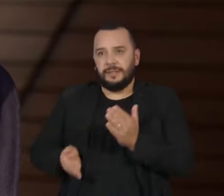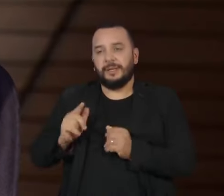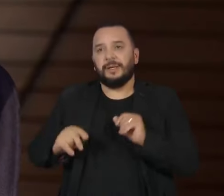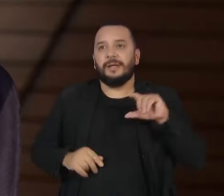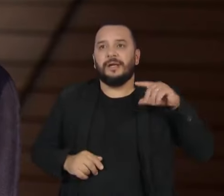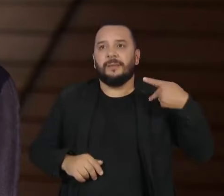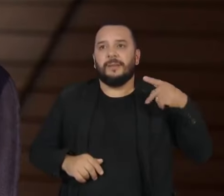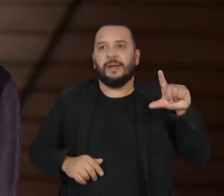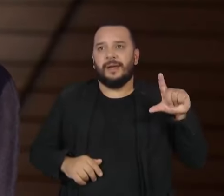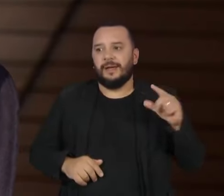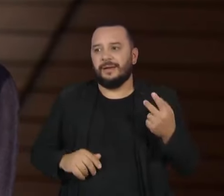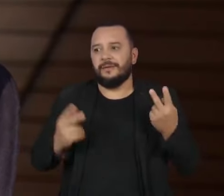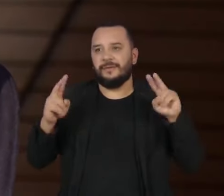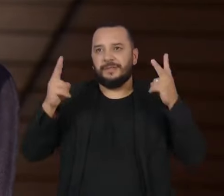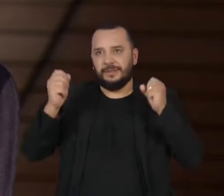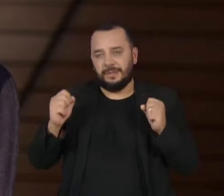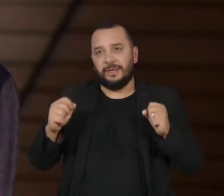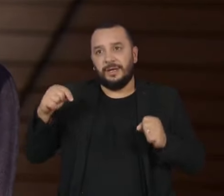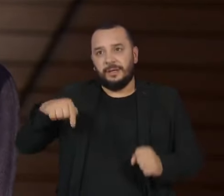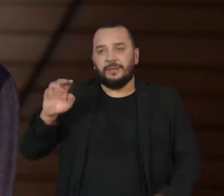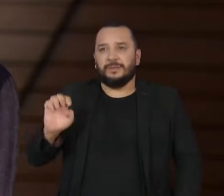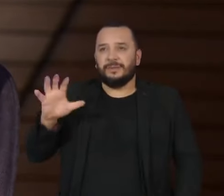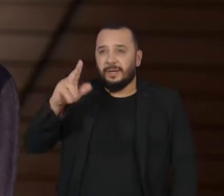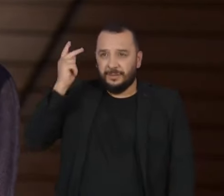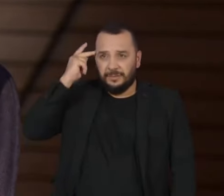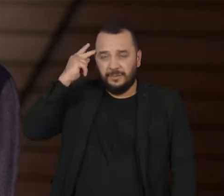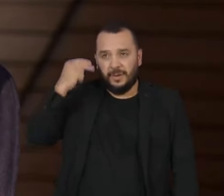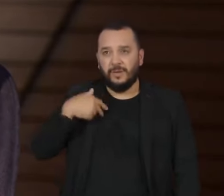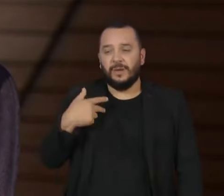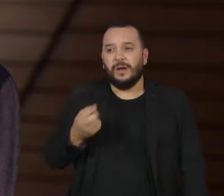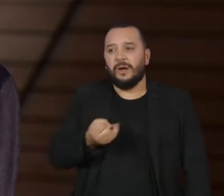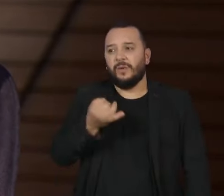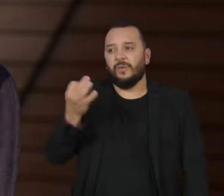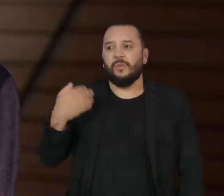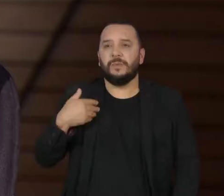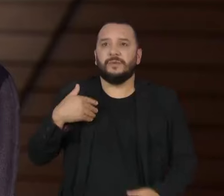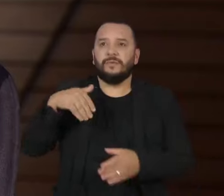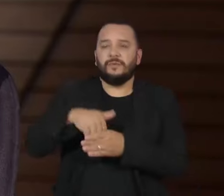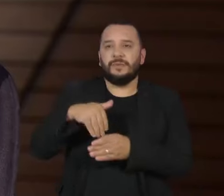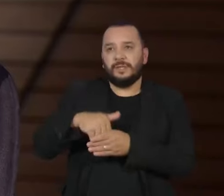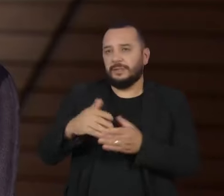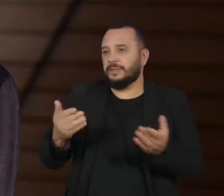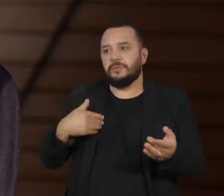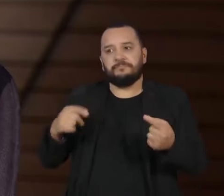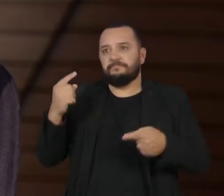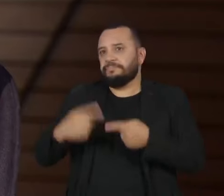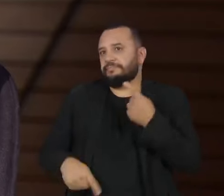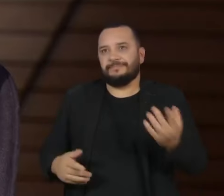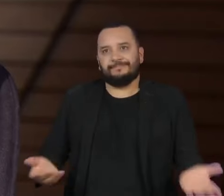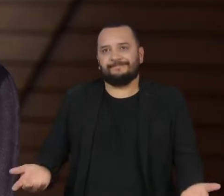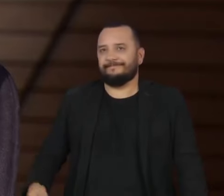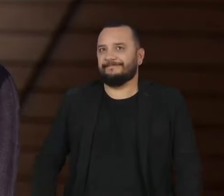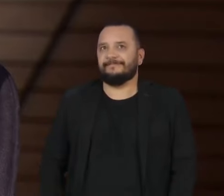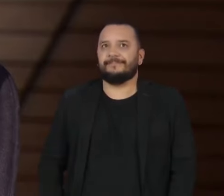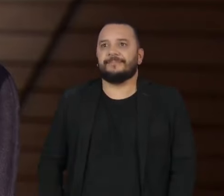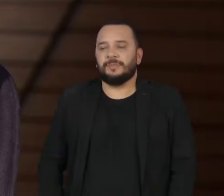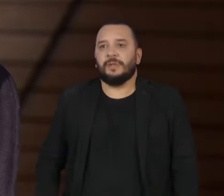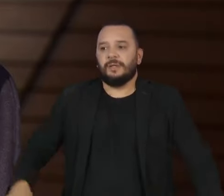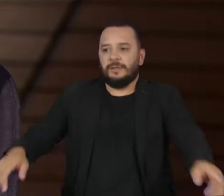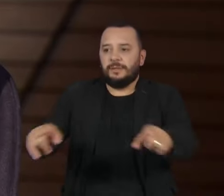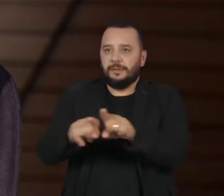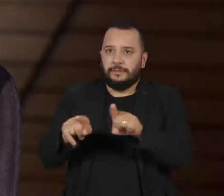surpreendente. Então, aqui no estado de São Paulo, algumas eleições também foram fora do script previsto. Eu queria só comentar o